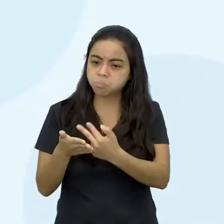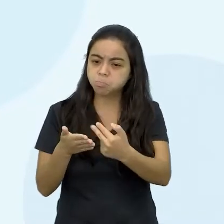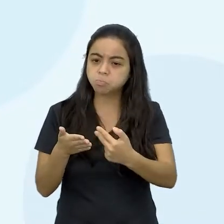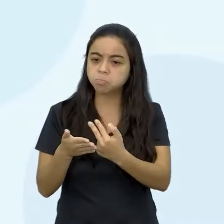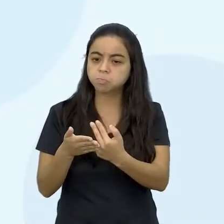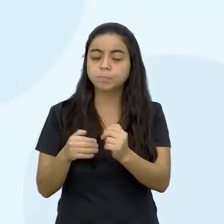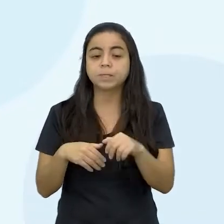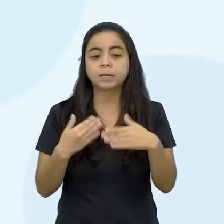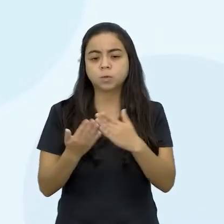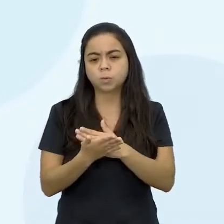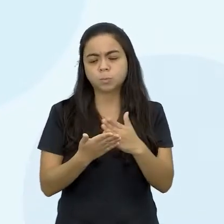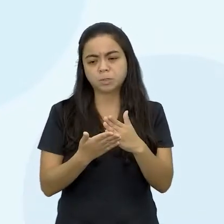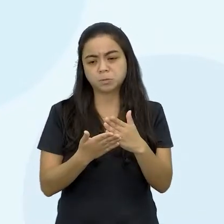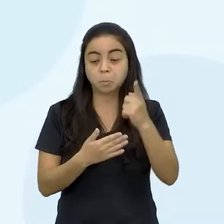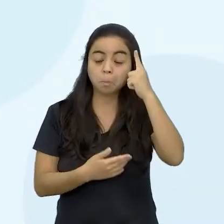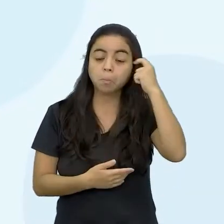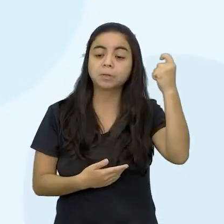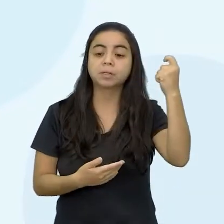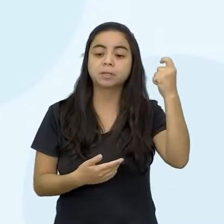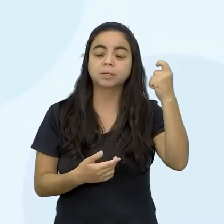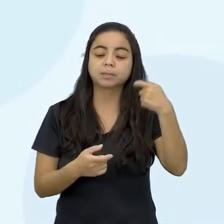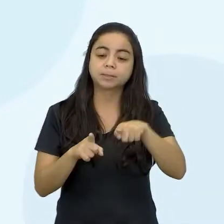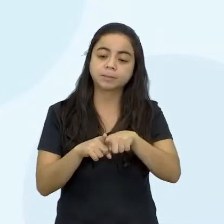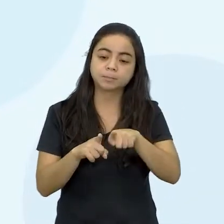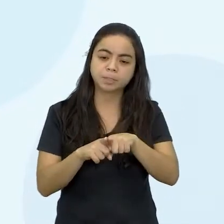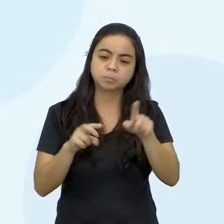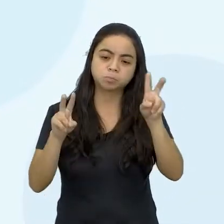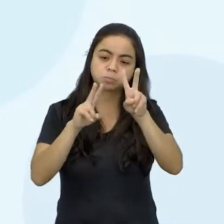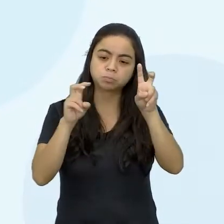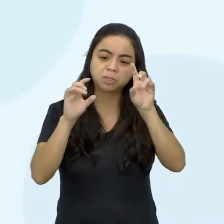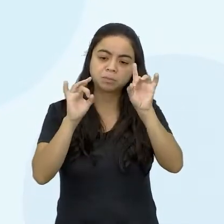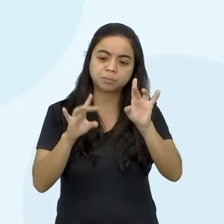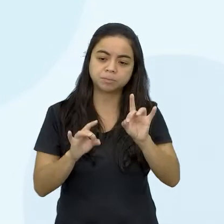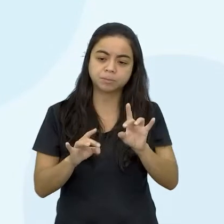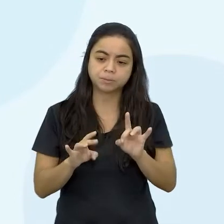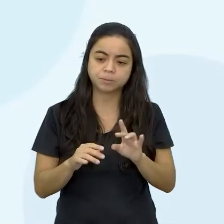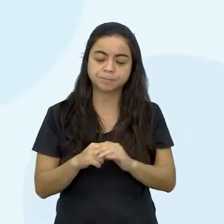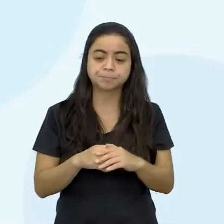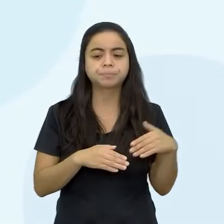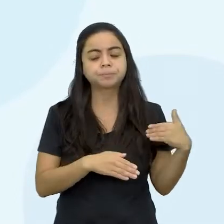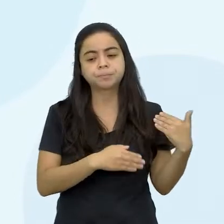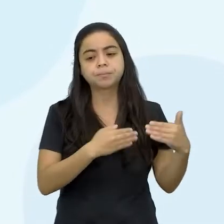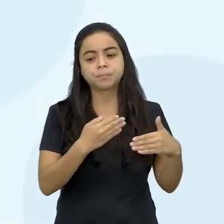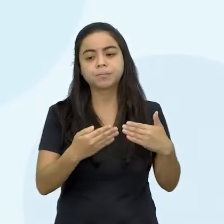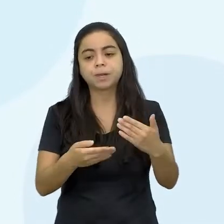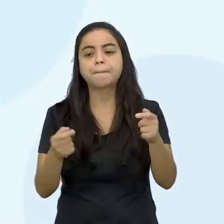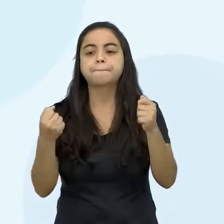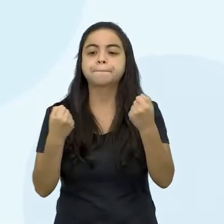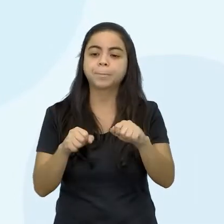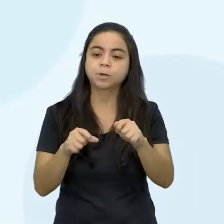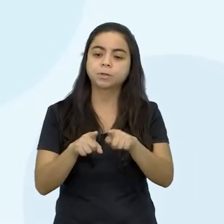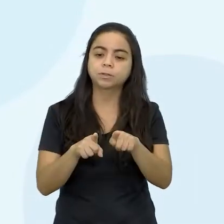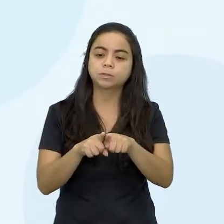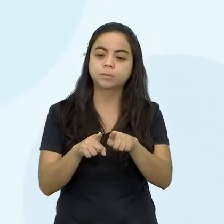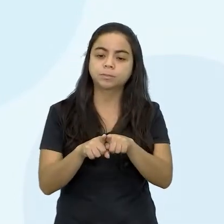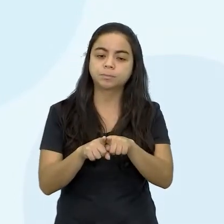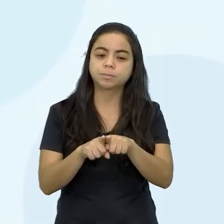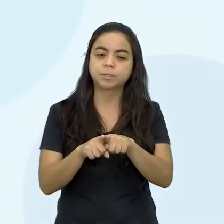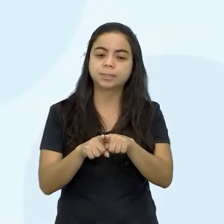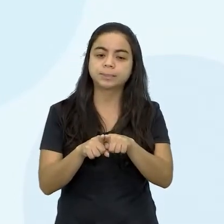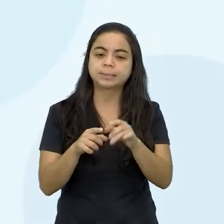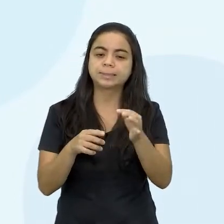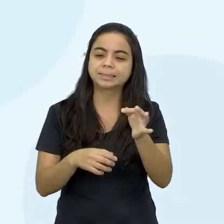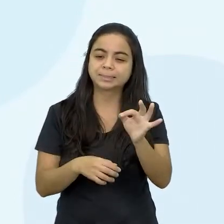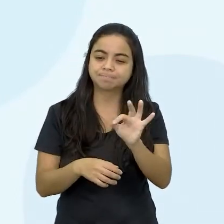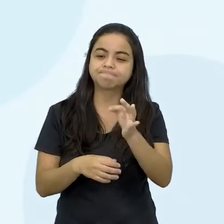com alguma coisa com alguma ideia com alguma temática e tudo mais e é o longo e pode ter e deve ter tido ali